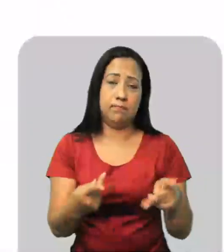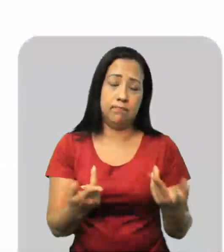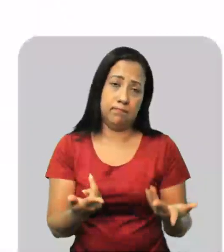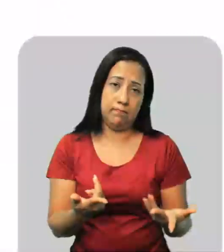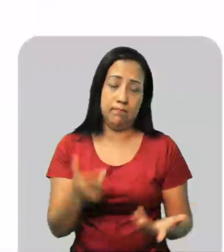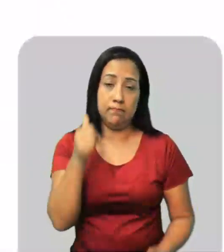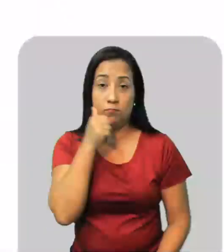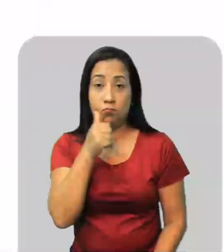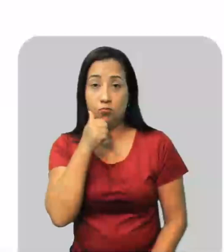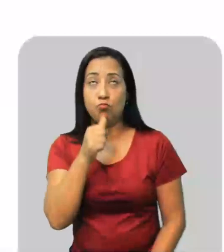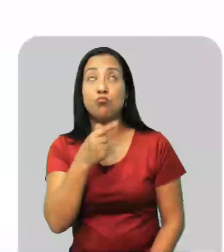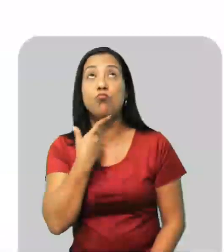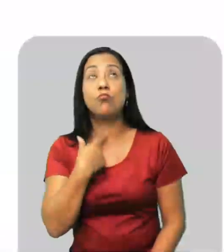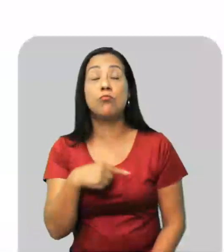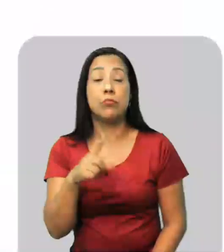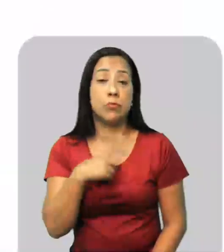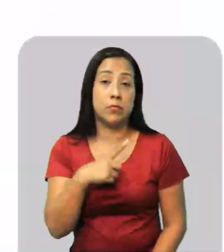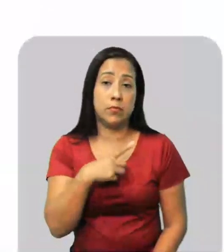3 filhos,